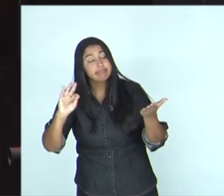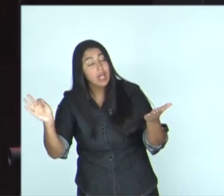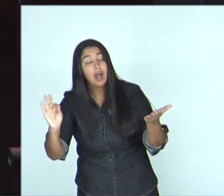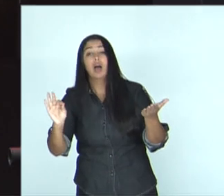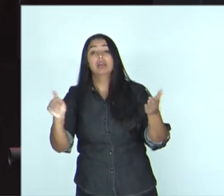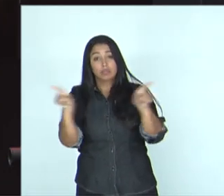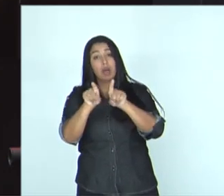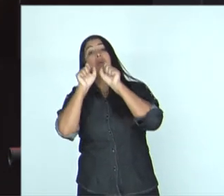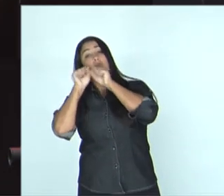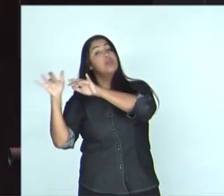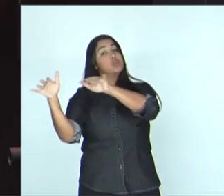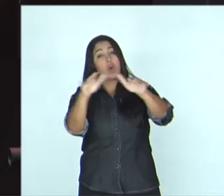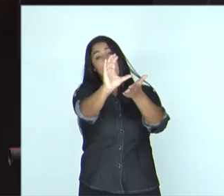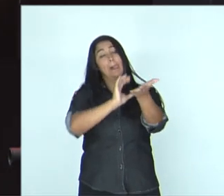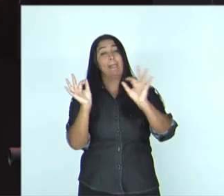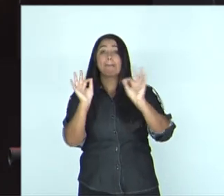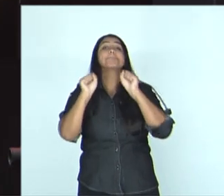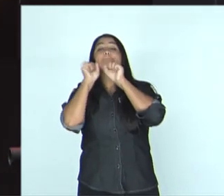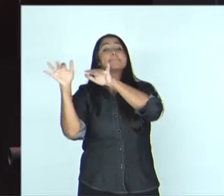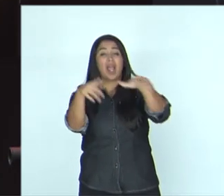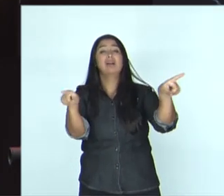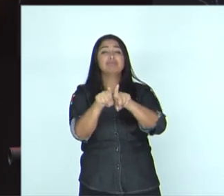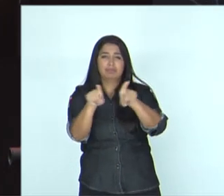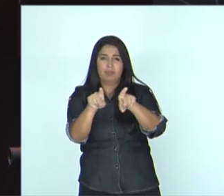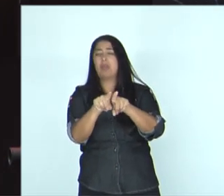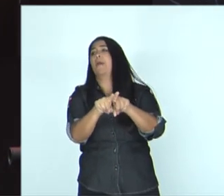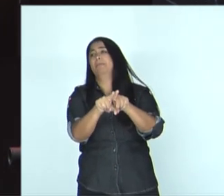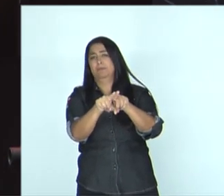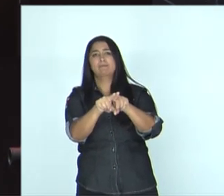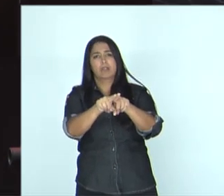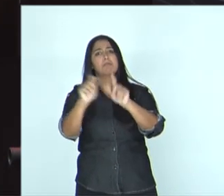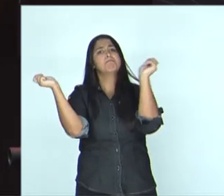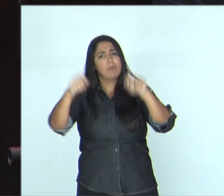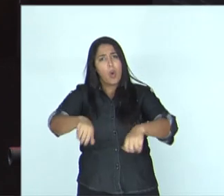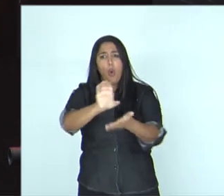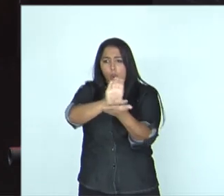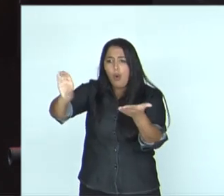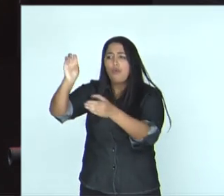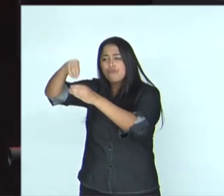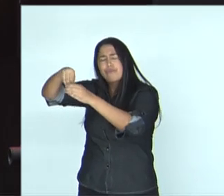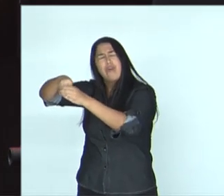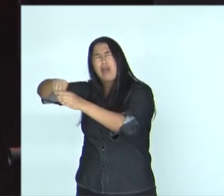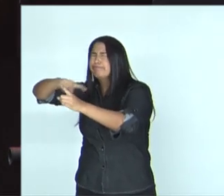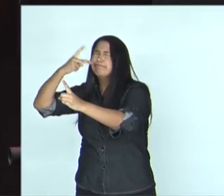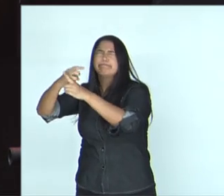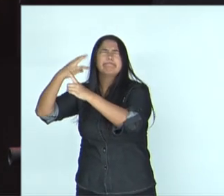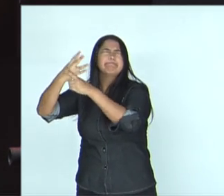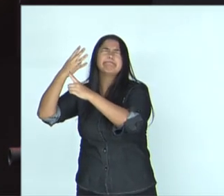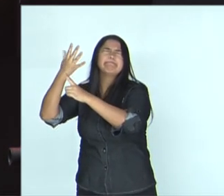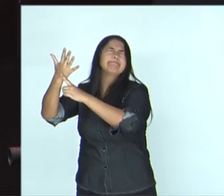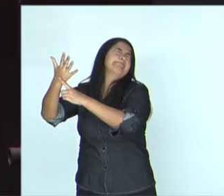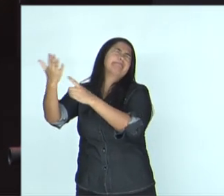ó Deus, muito impactados, e que o Senhor multiplique essa semente deles a 100 por 1. É no nome de Jesus que nós